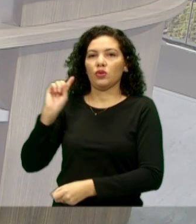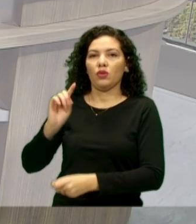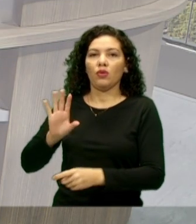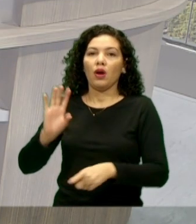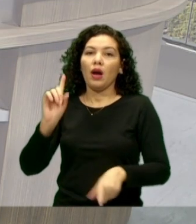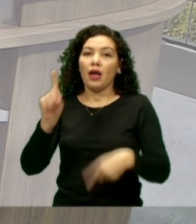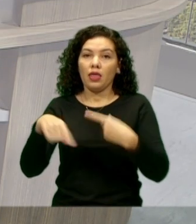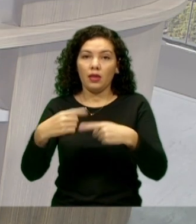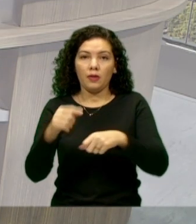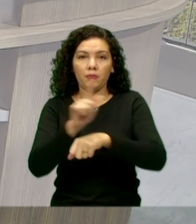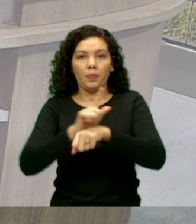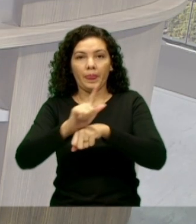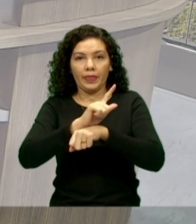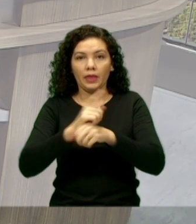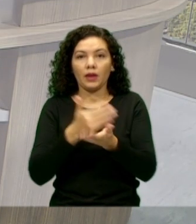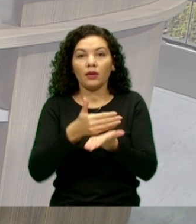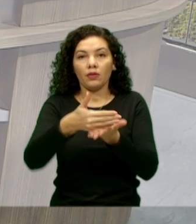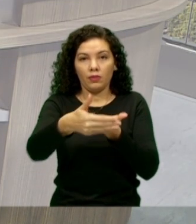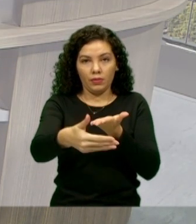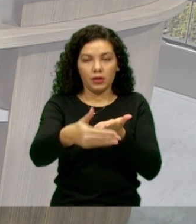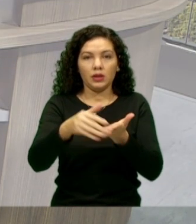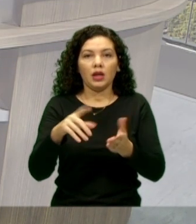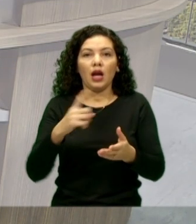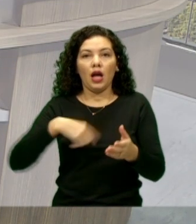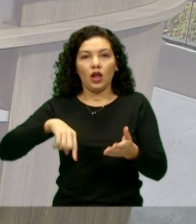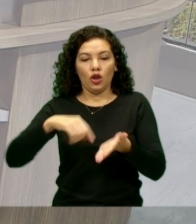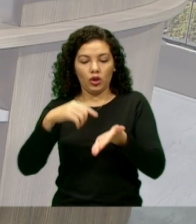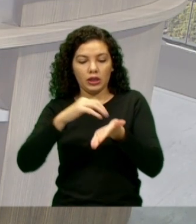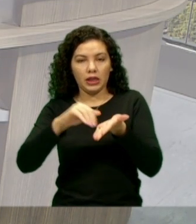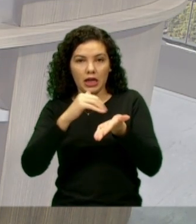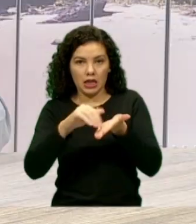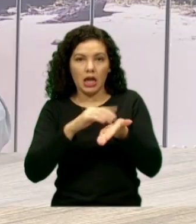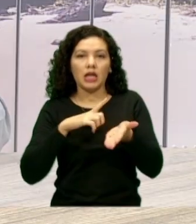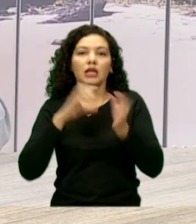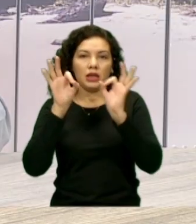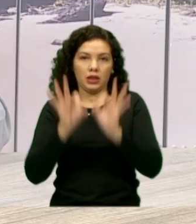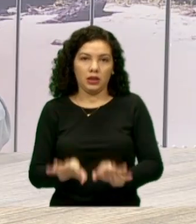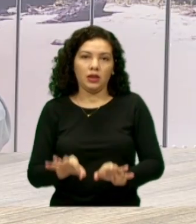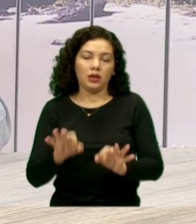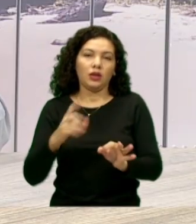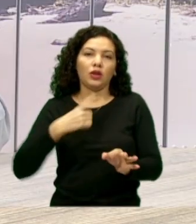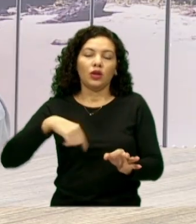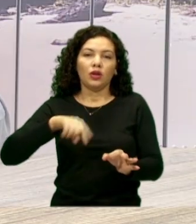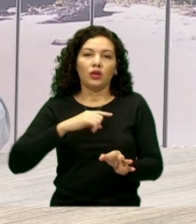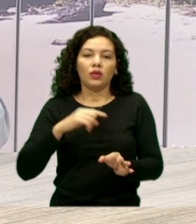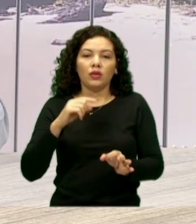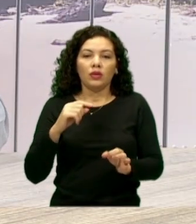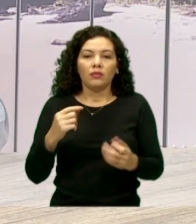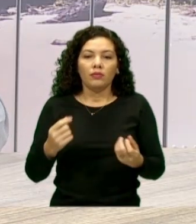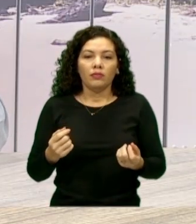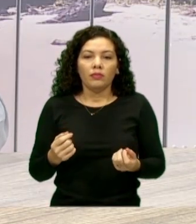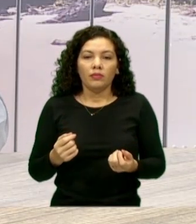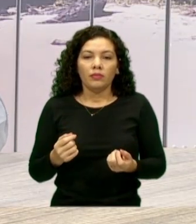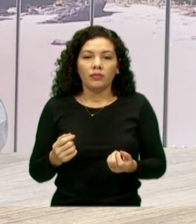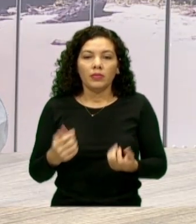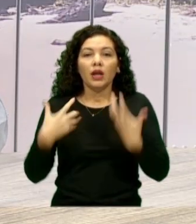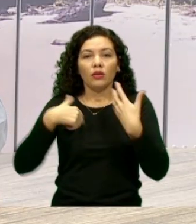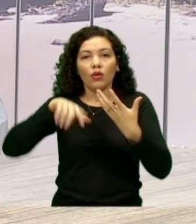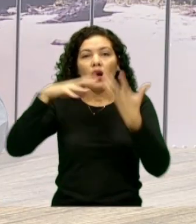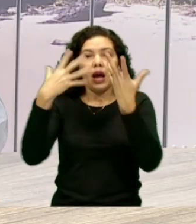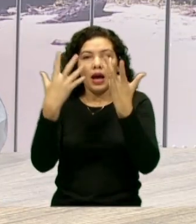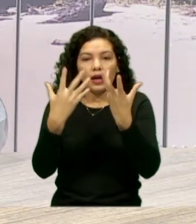de fato, e nisso a nossa secretária está correta, nós até